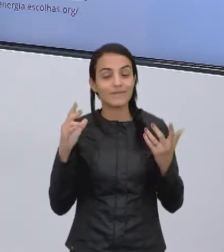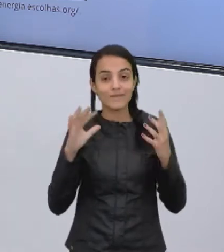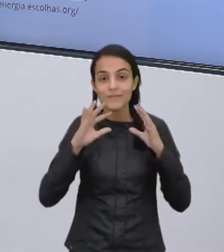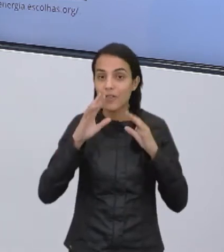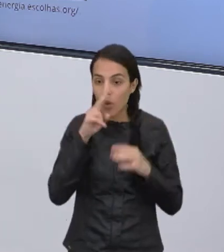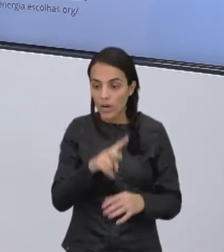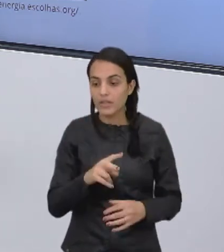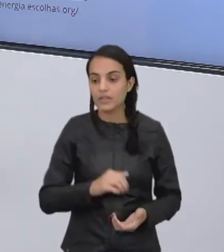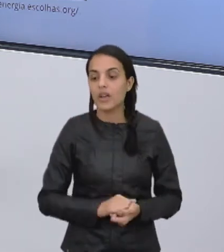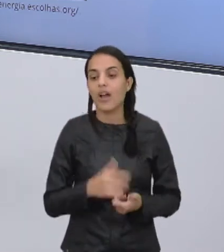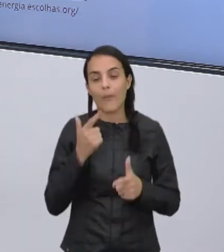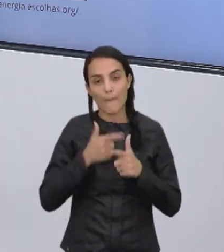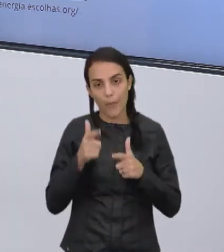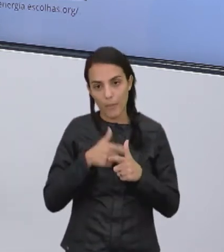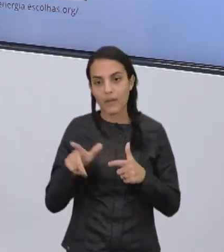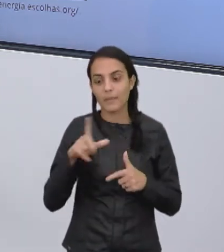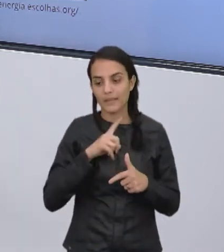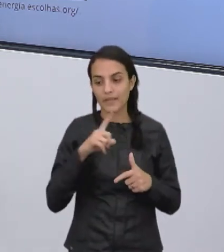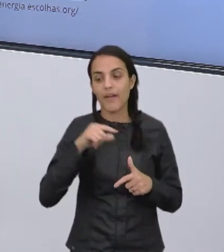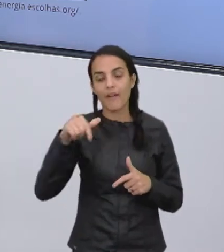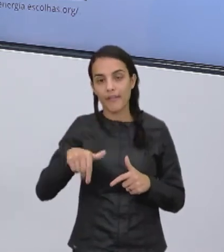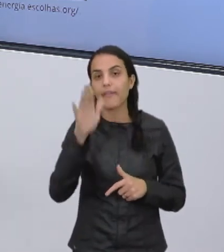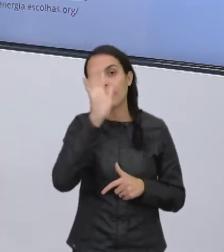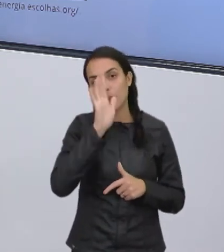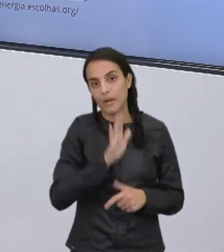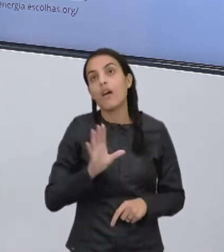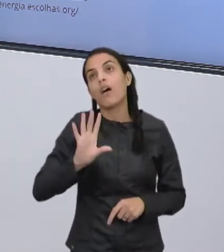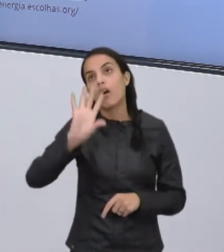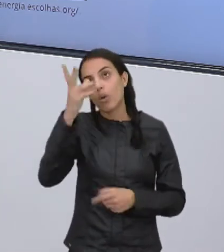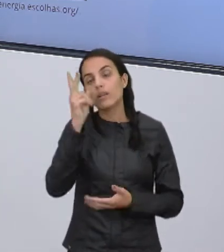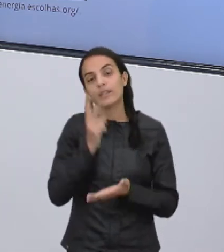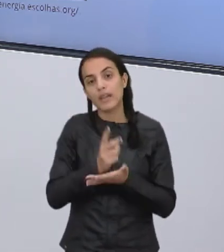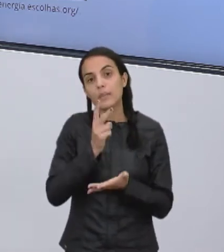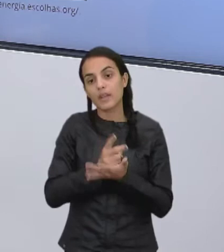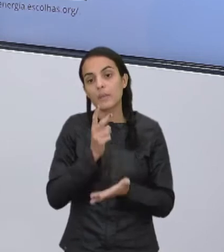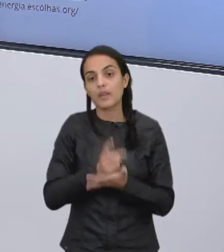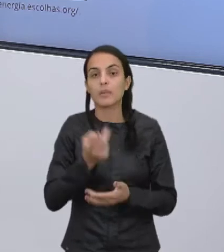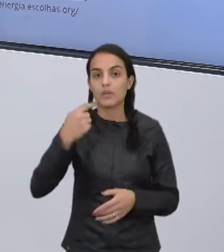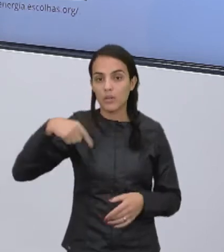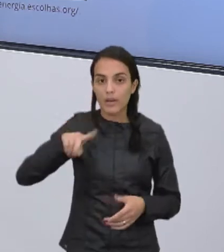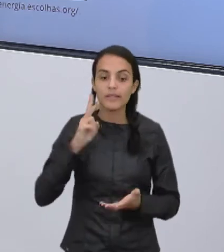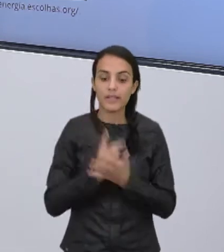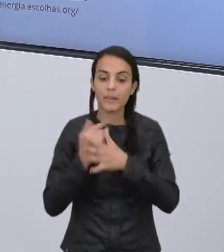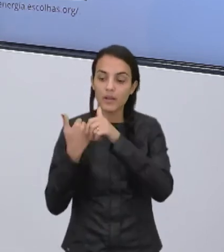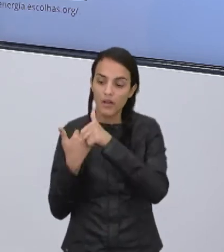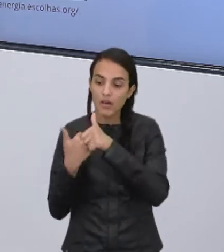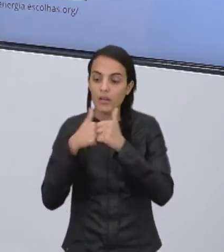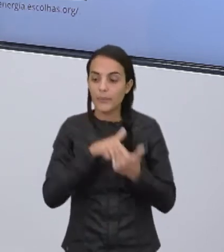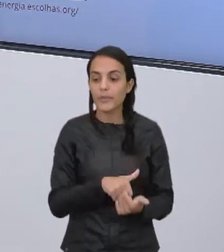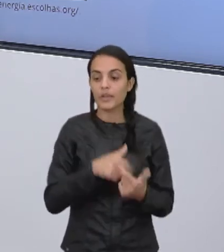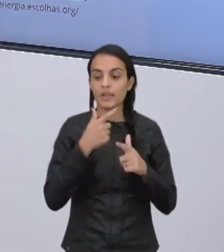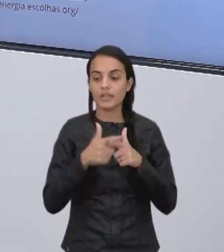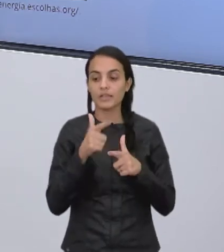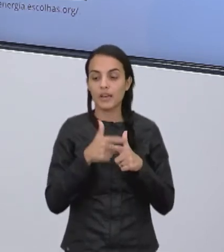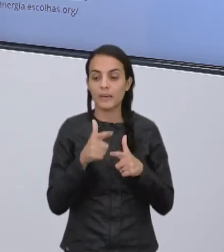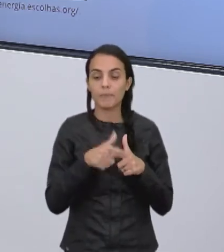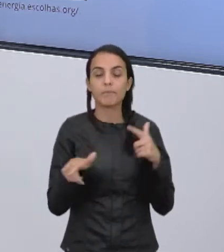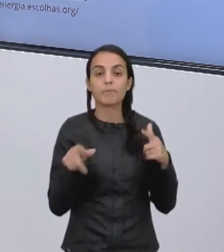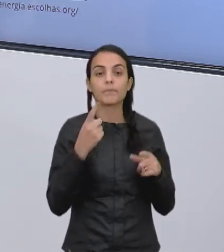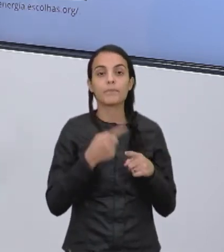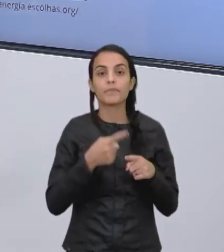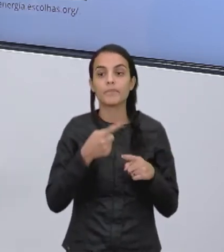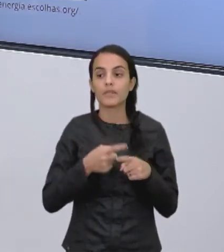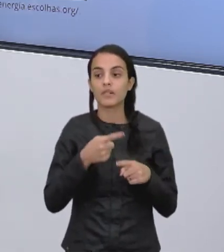Então, esse é um problema que aqui no Brasil acontece sempre, né? A gente sempre está acompanhando aí esses problemas, especialmente porque